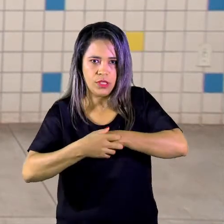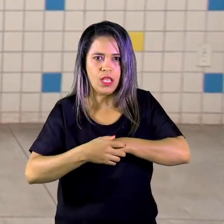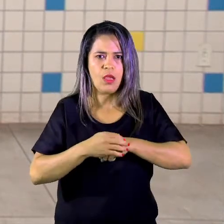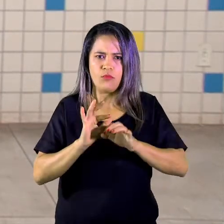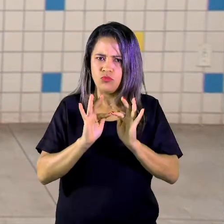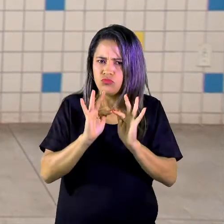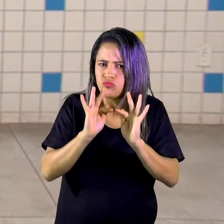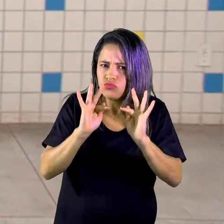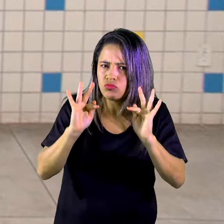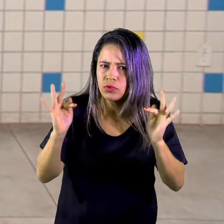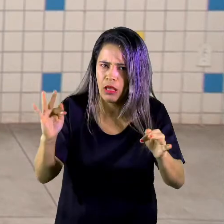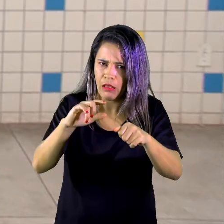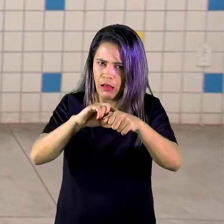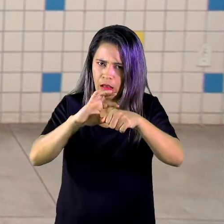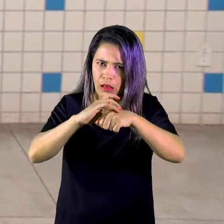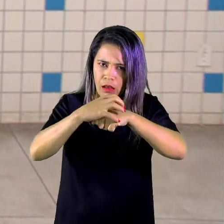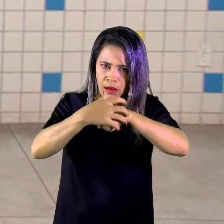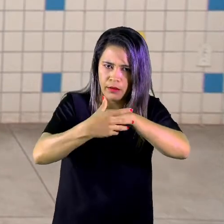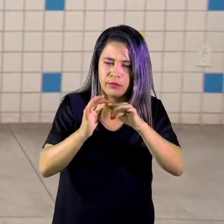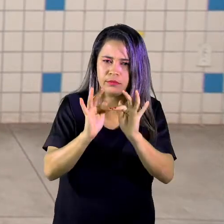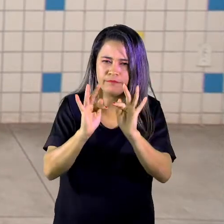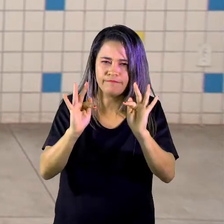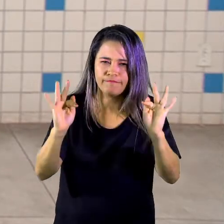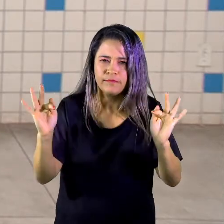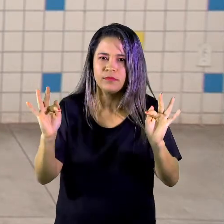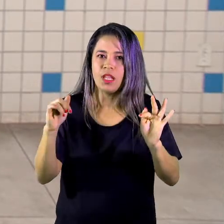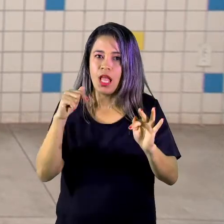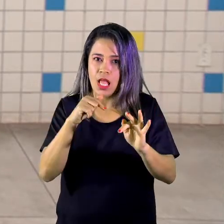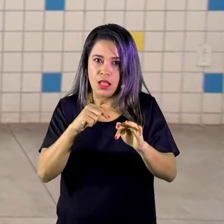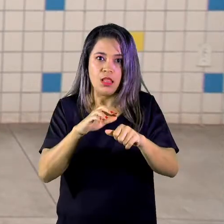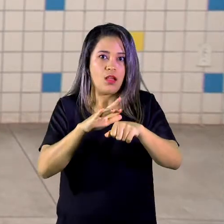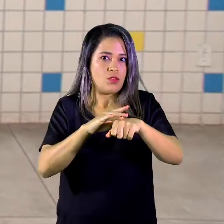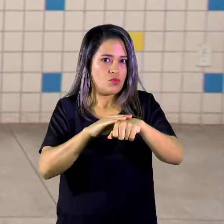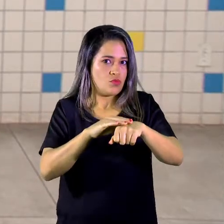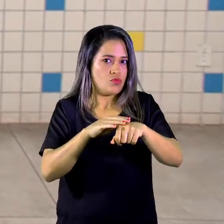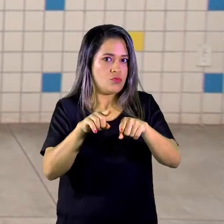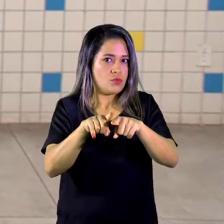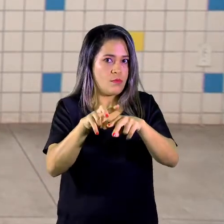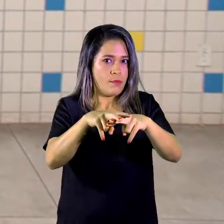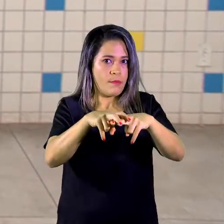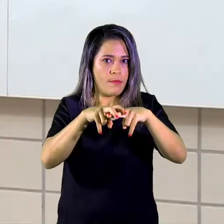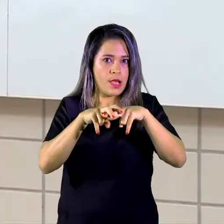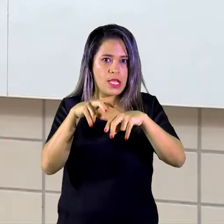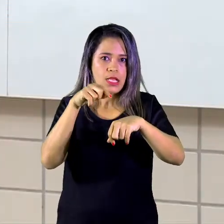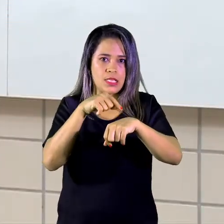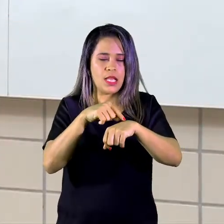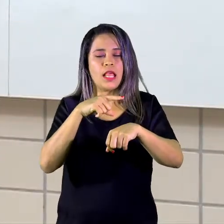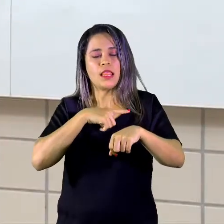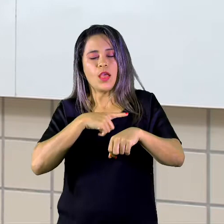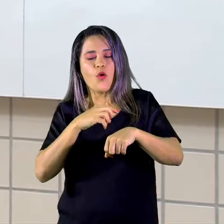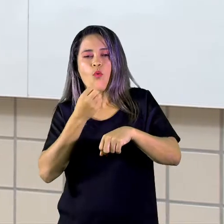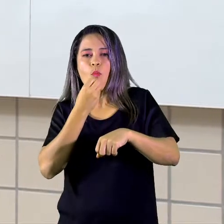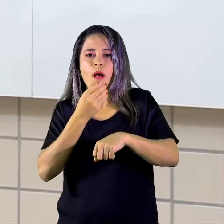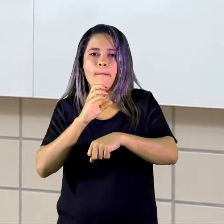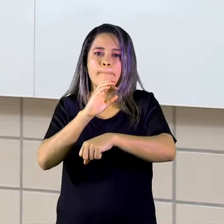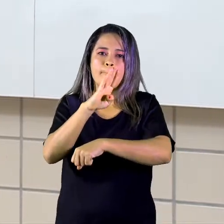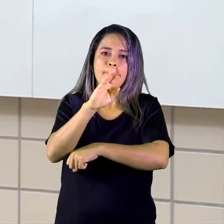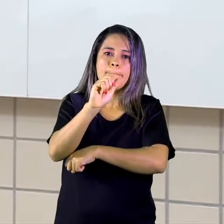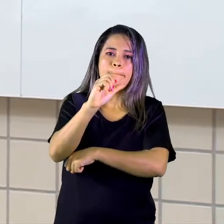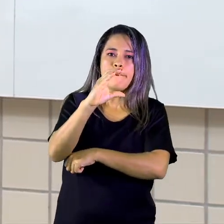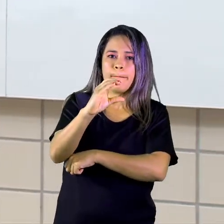simples e elas não somente causam doenças, tem as bactérias que são benéficas para nós, tem as